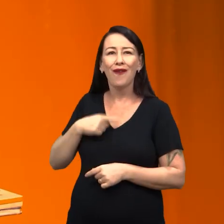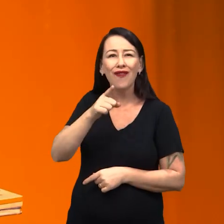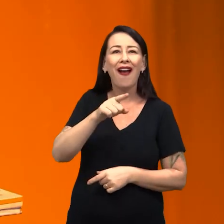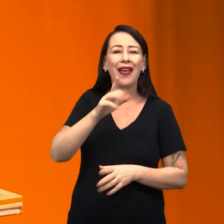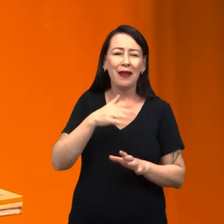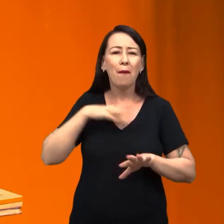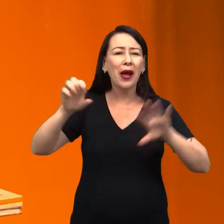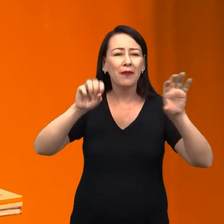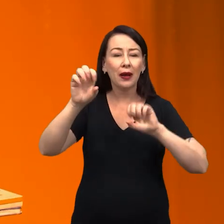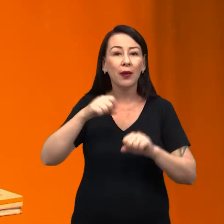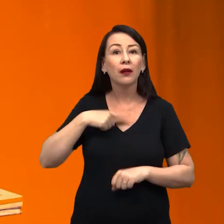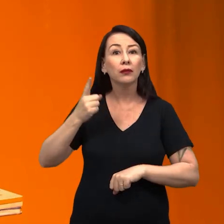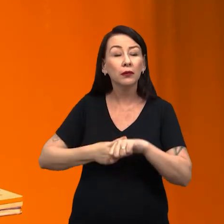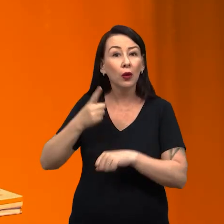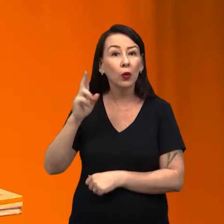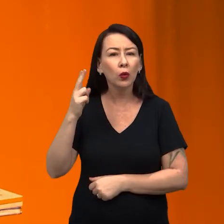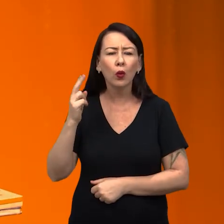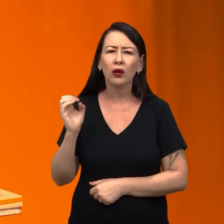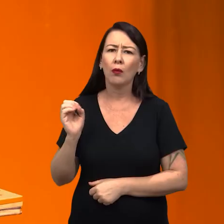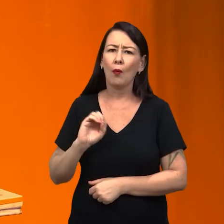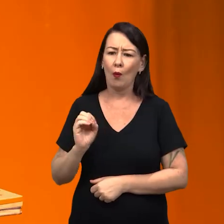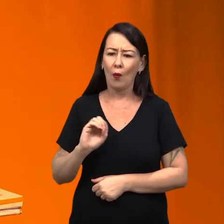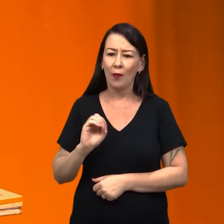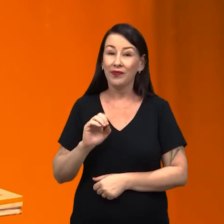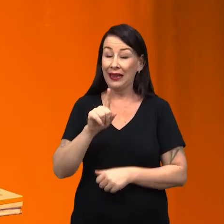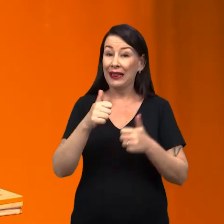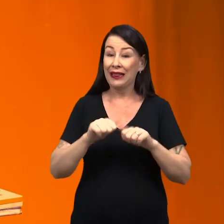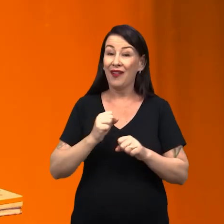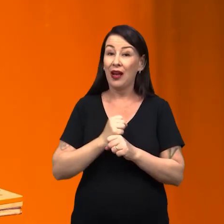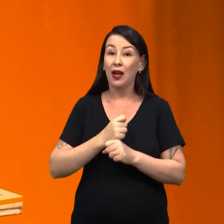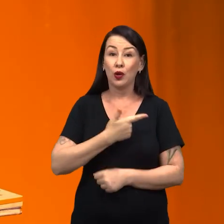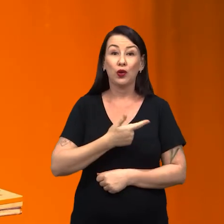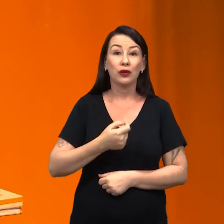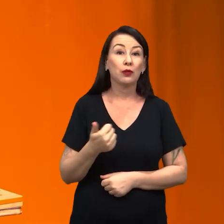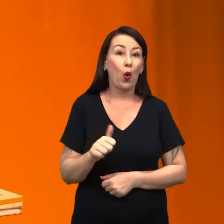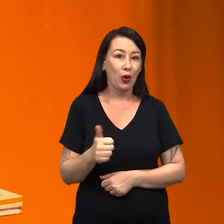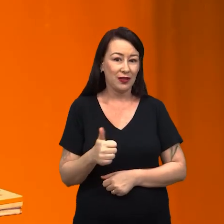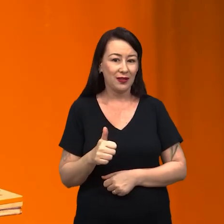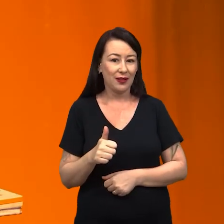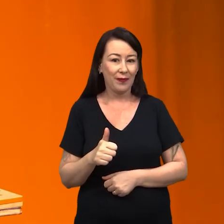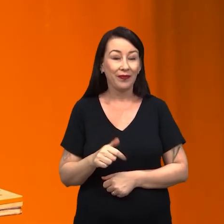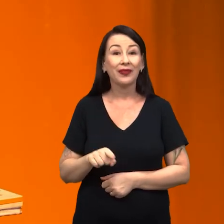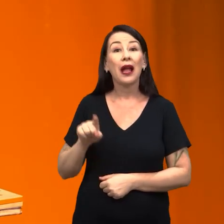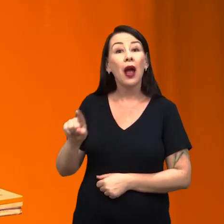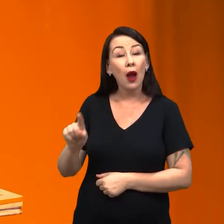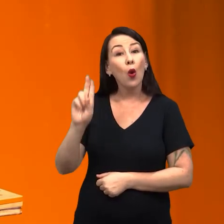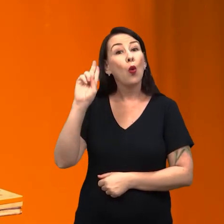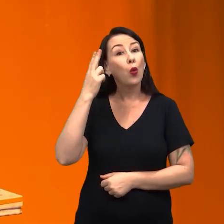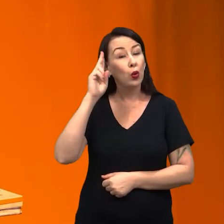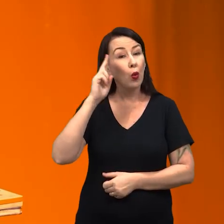contou o seguinte: o Uruguai, isso foi em 2011, no Uruguai, o Uruguai adotou